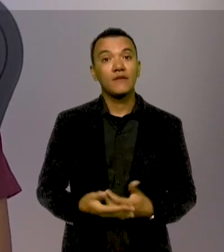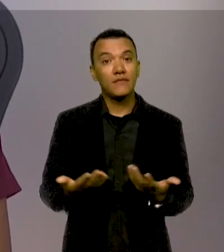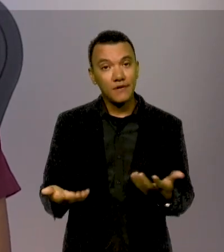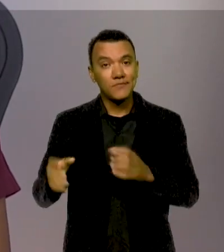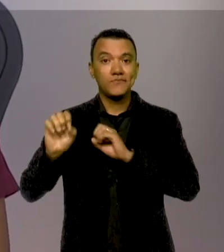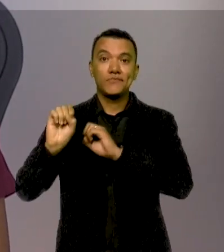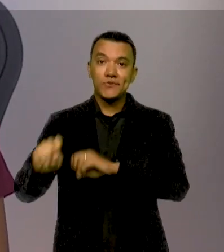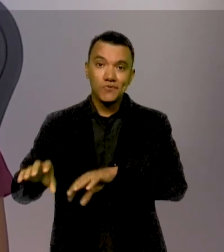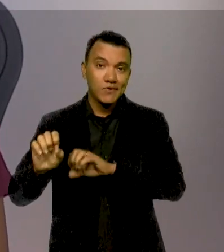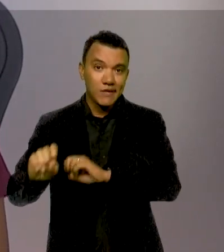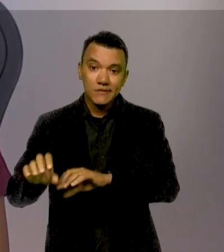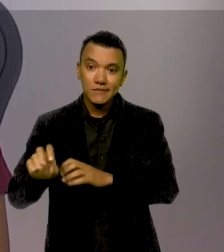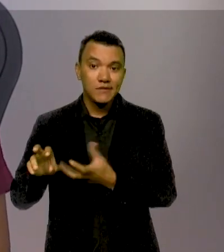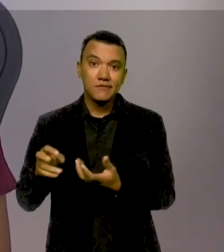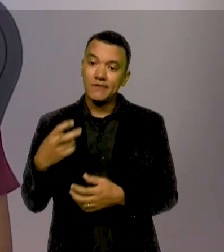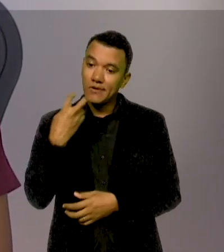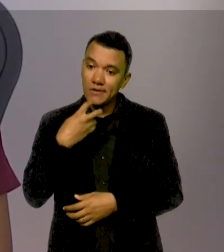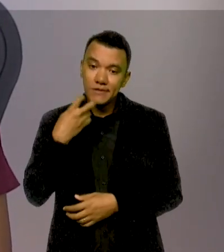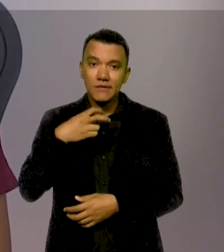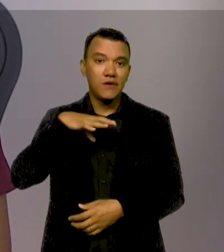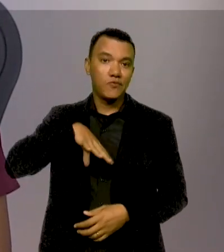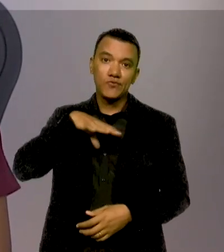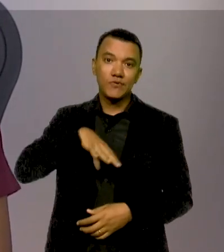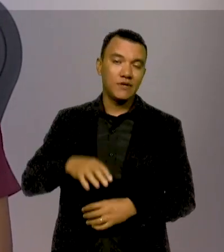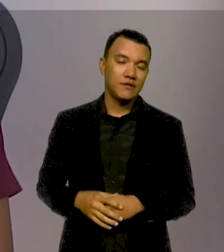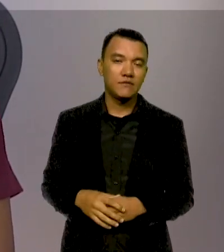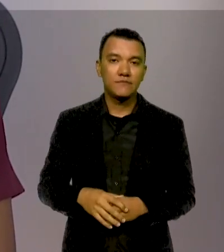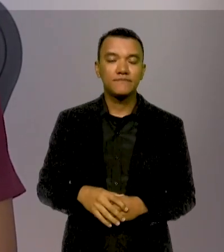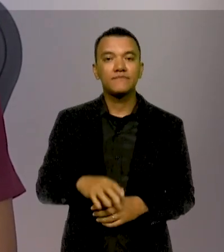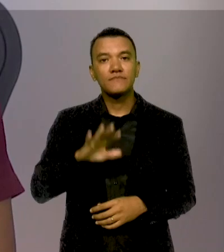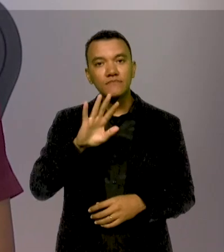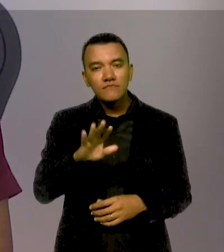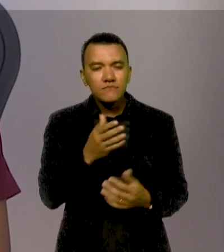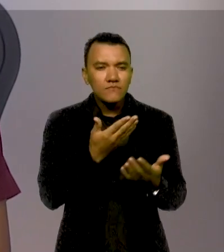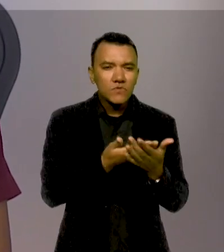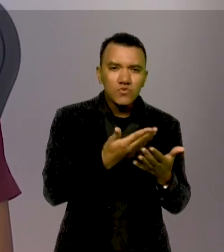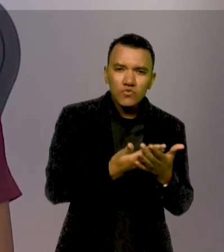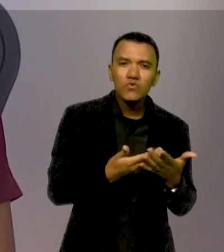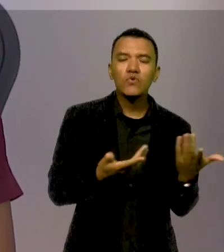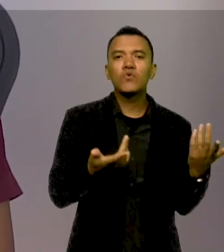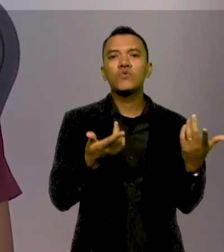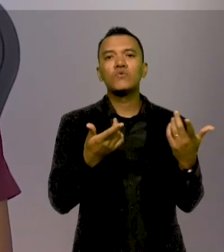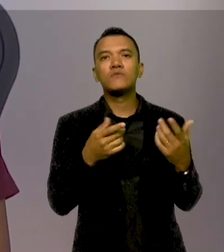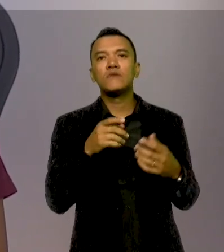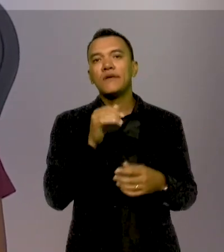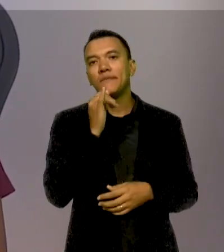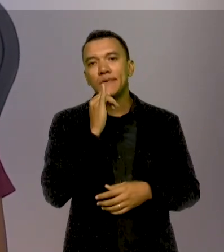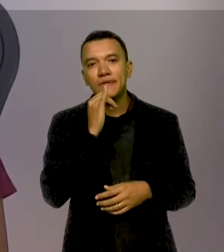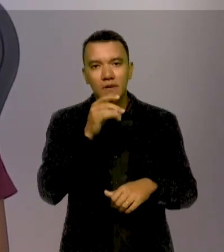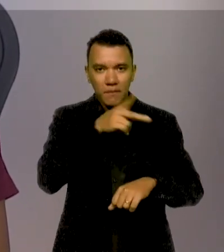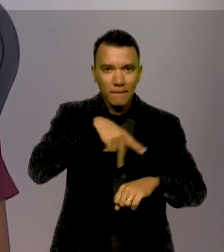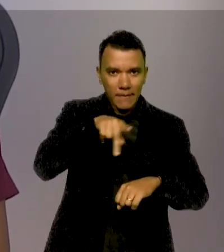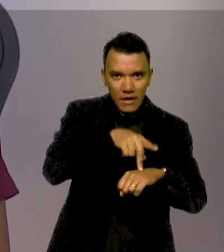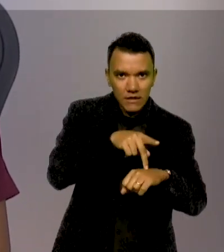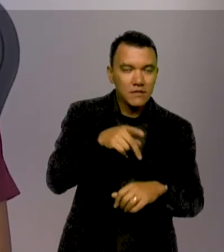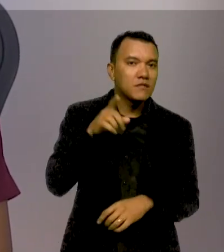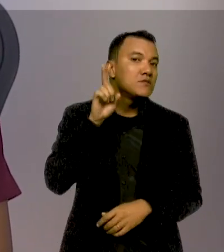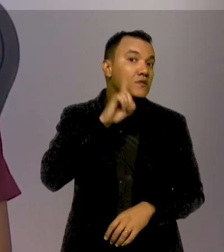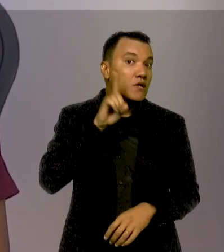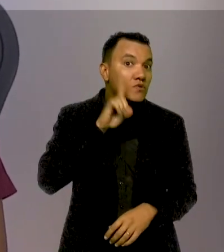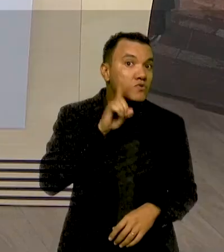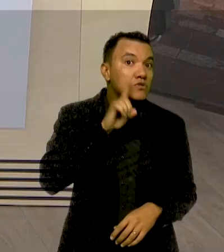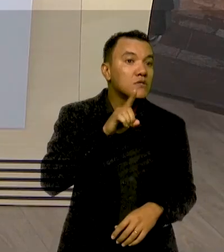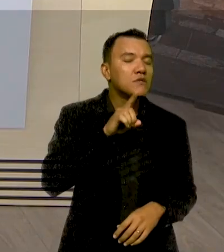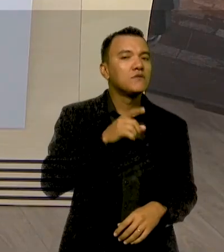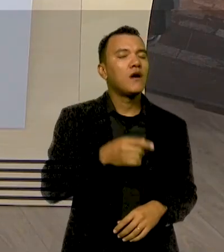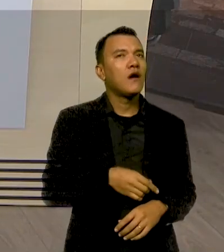voltada nesse sentido. No entanto, os estudos linguísticos dos Estados Unidos, chegando ao